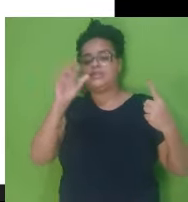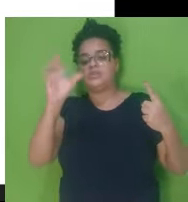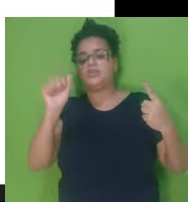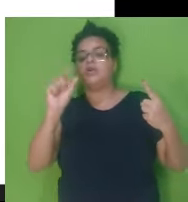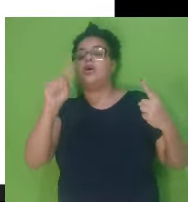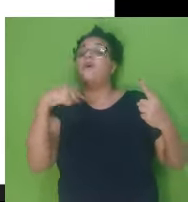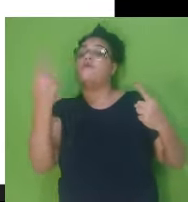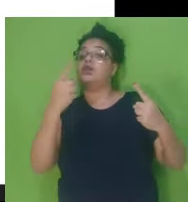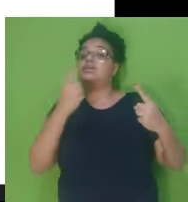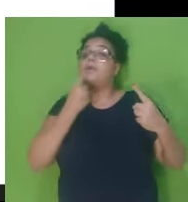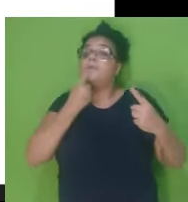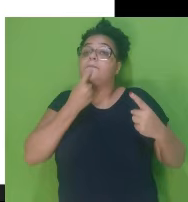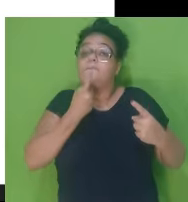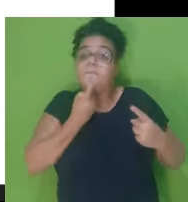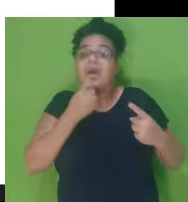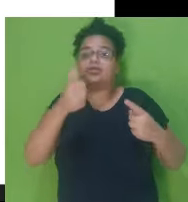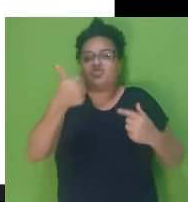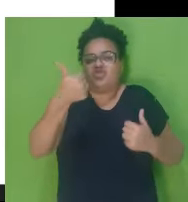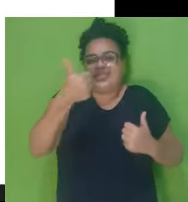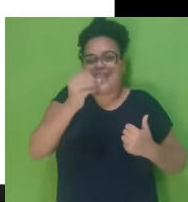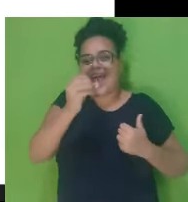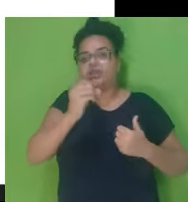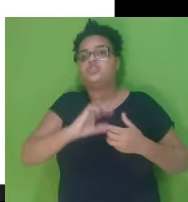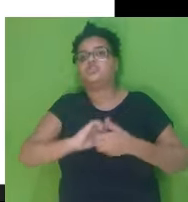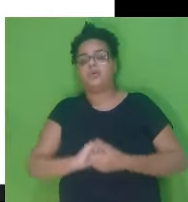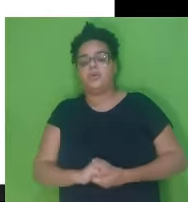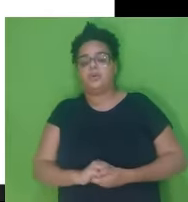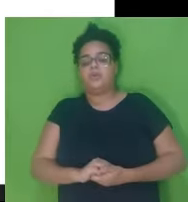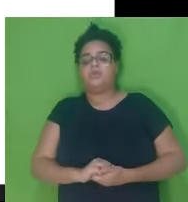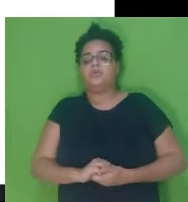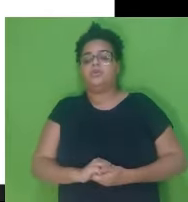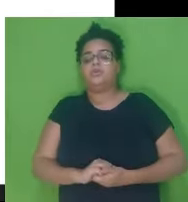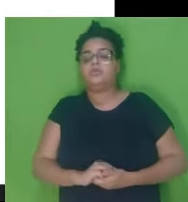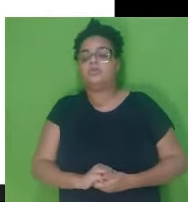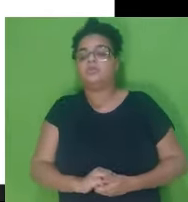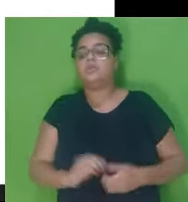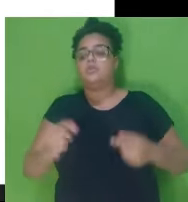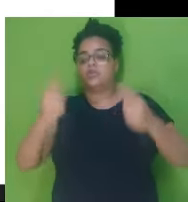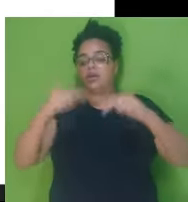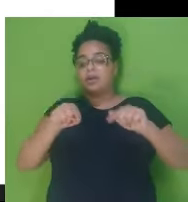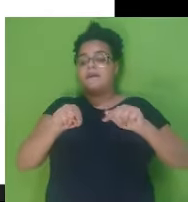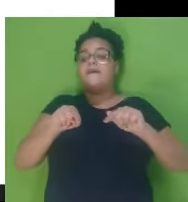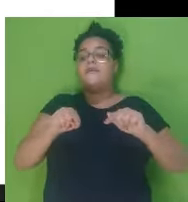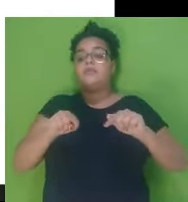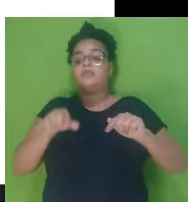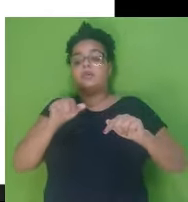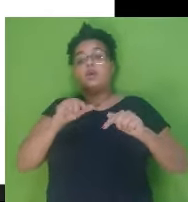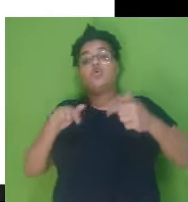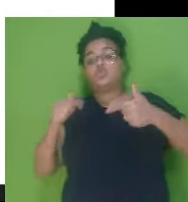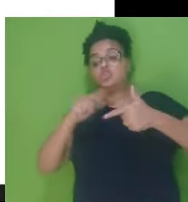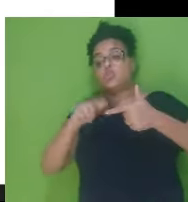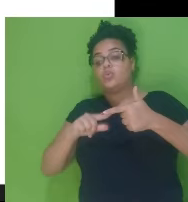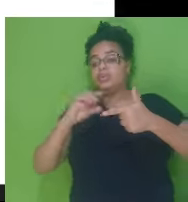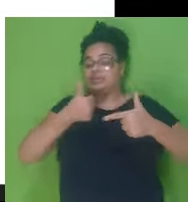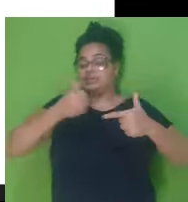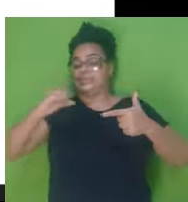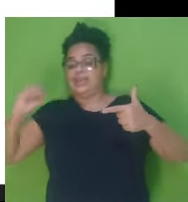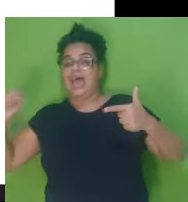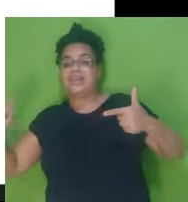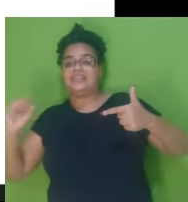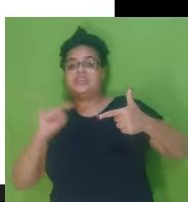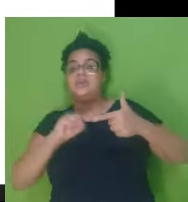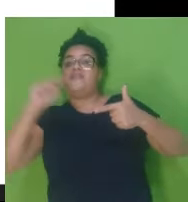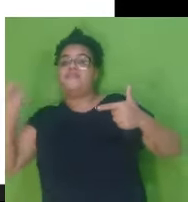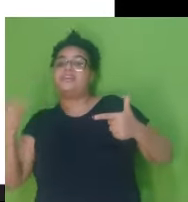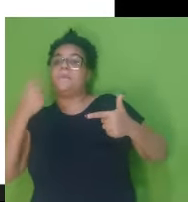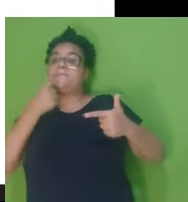primeiro caso aqui, vai estar muito próximo de 10. No segundo caso, vai estar muito próximo de 100.